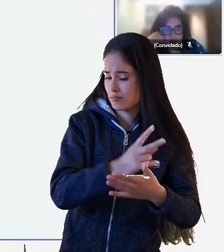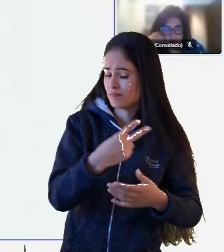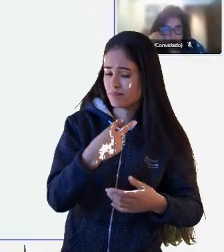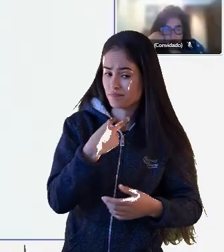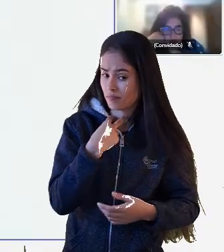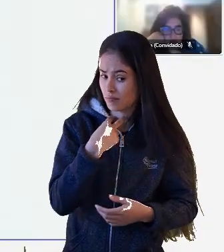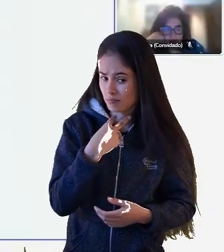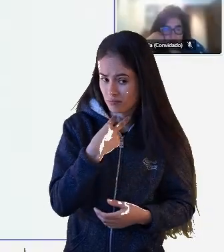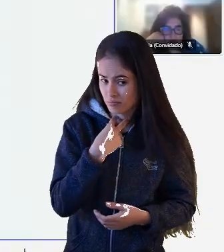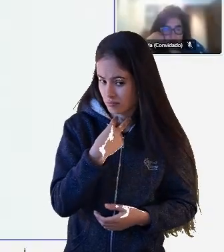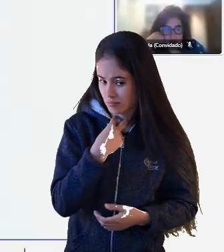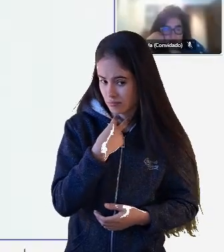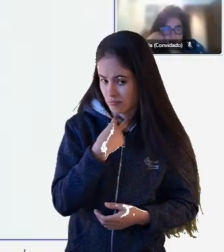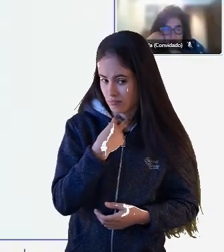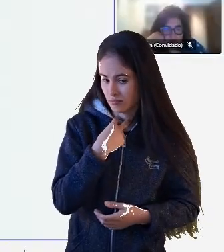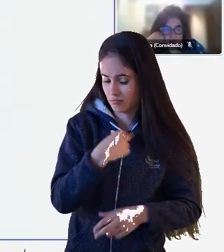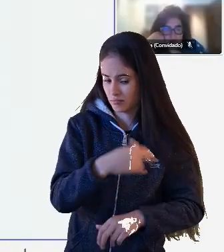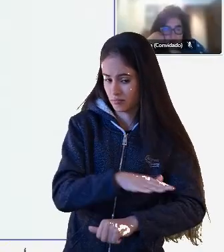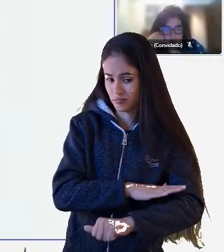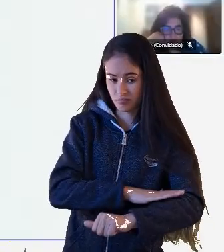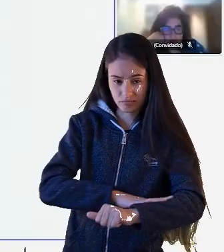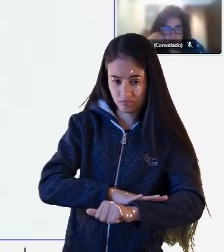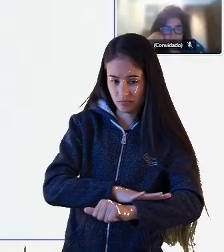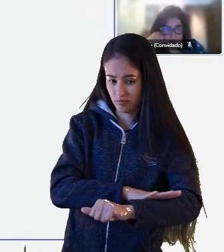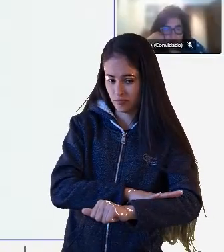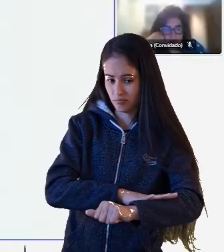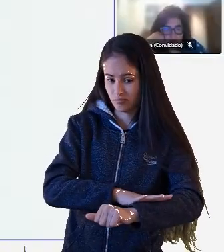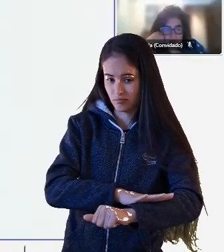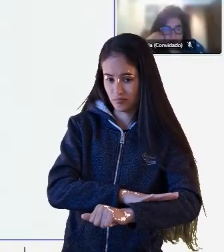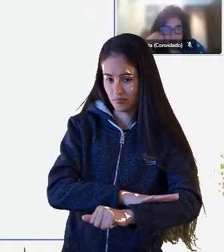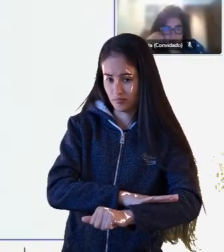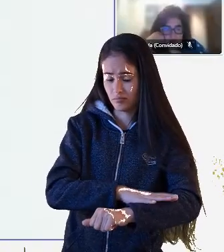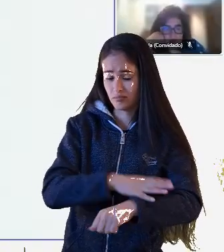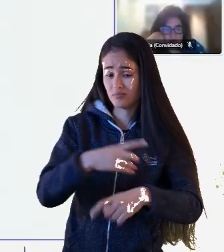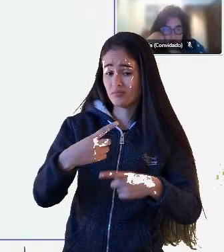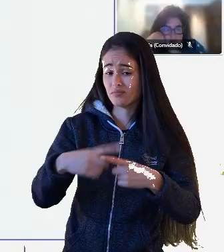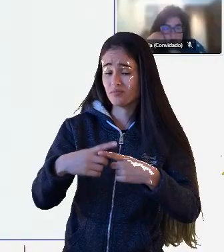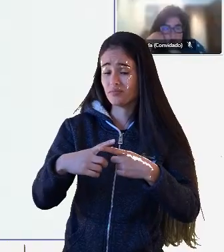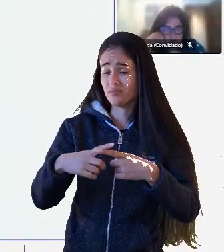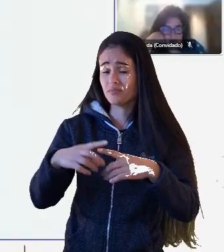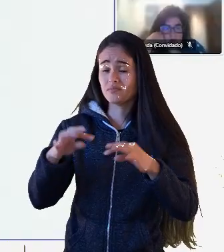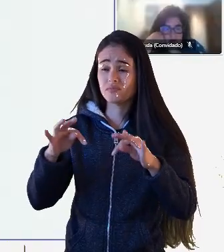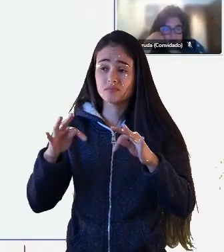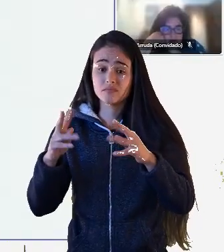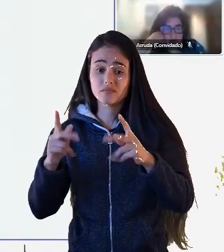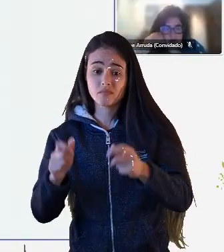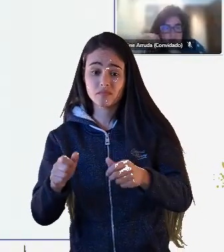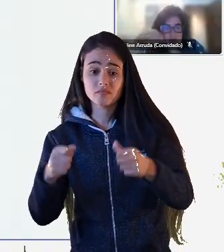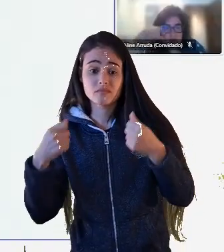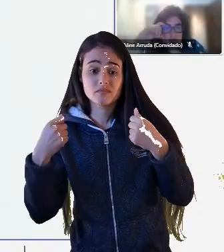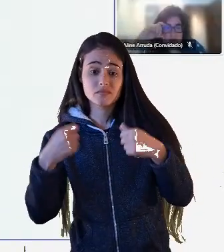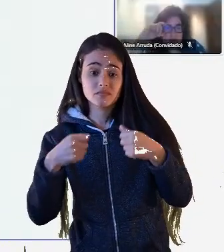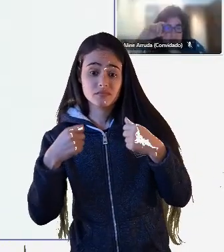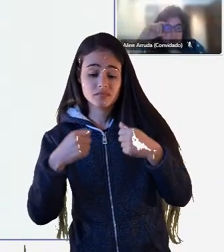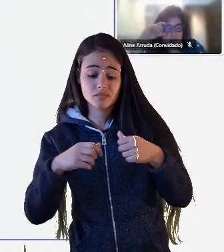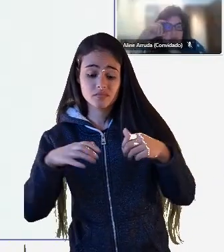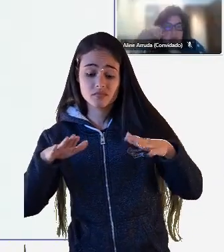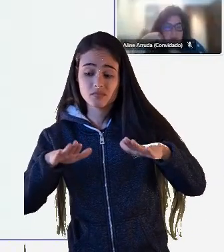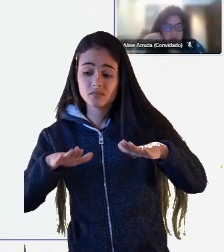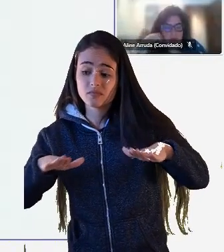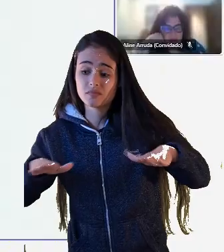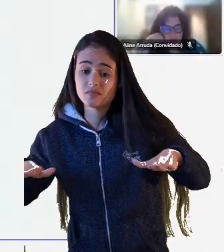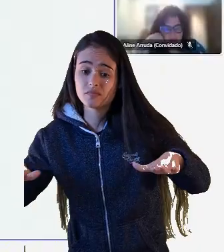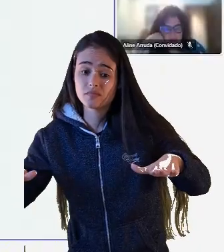por pessoas que se dizem antirracistas são frequentes e expõem a urgência de